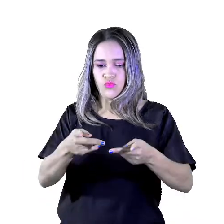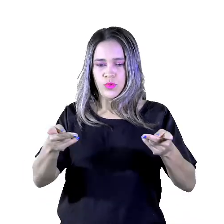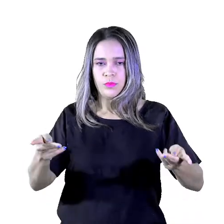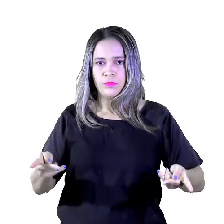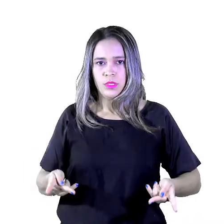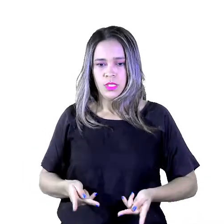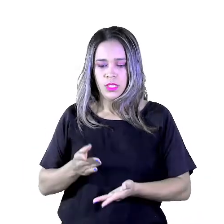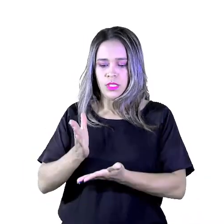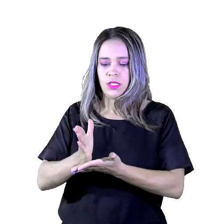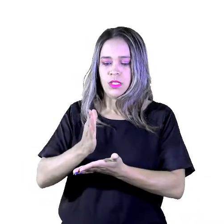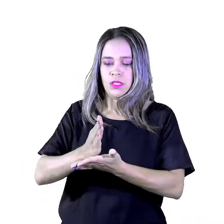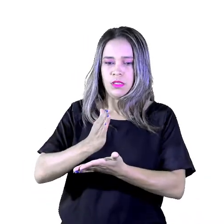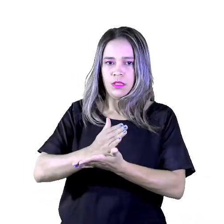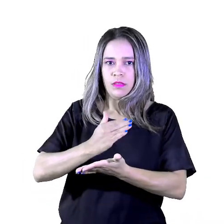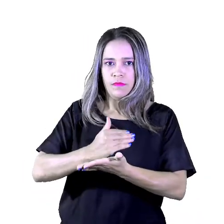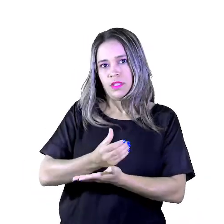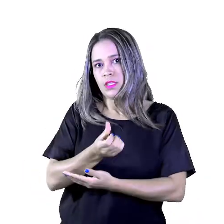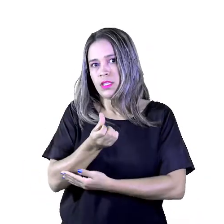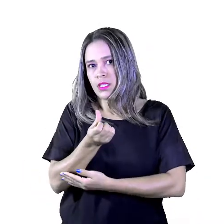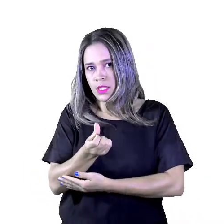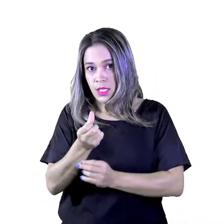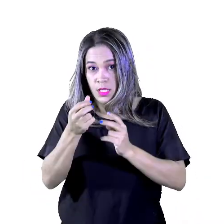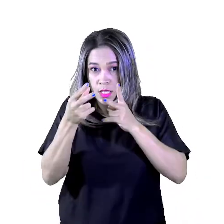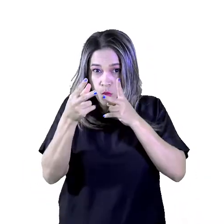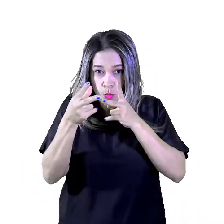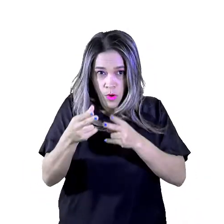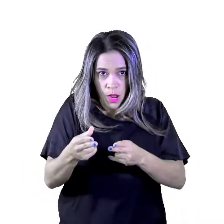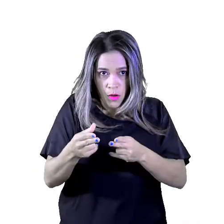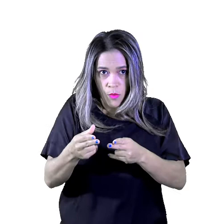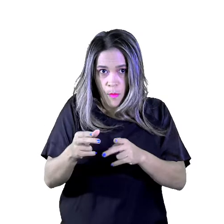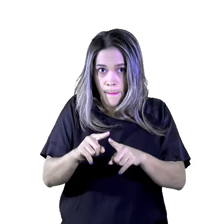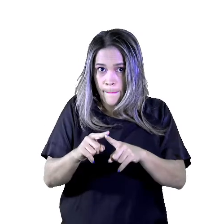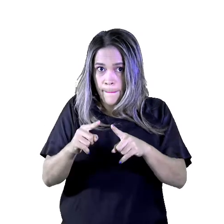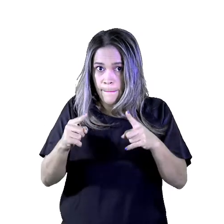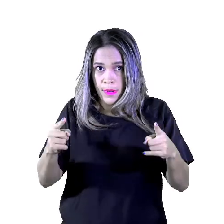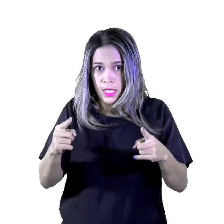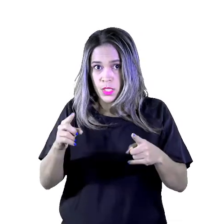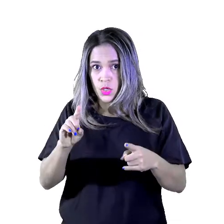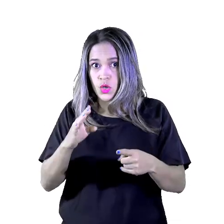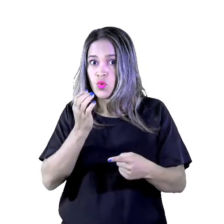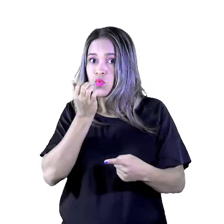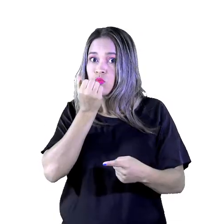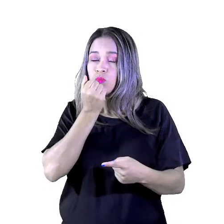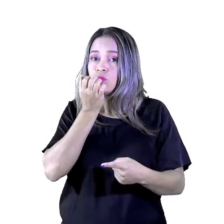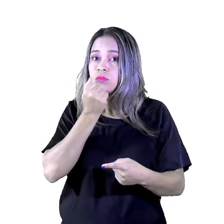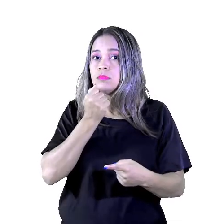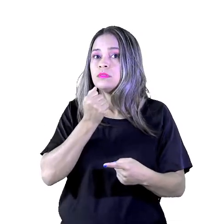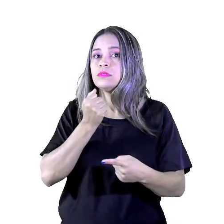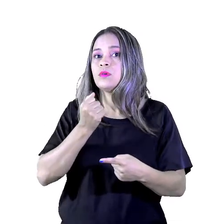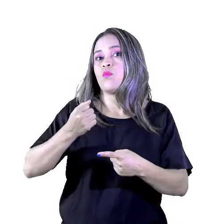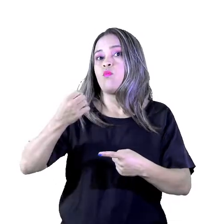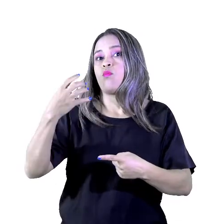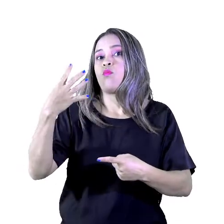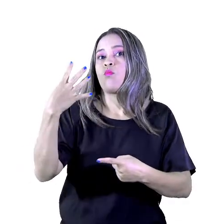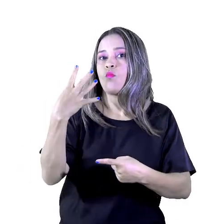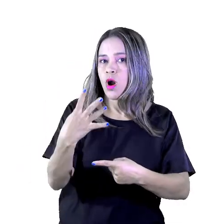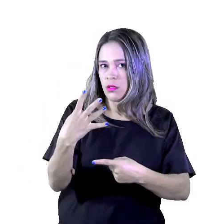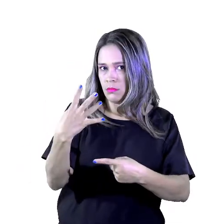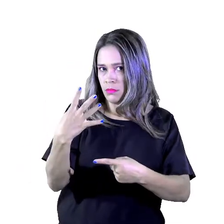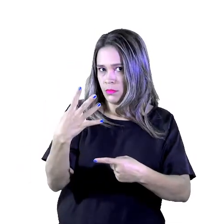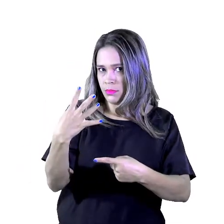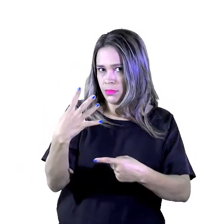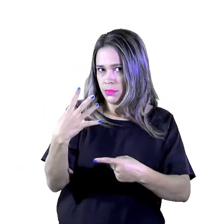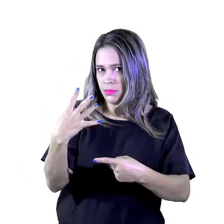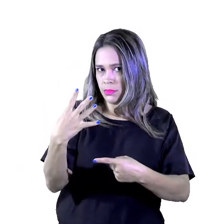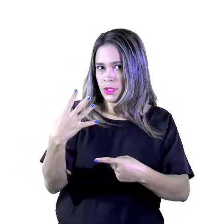dividida em 6 partes iguais, só que eu consumi 4 partes delas.